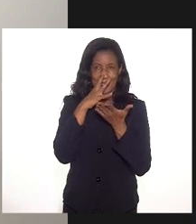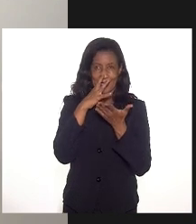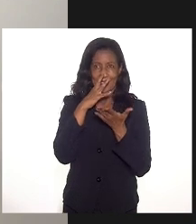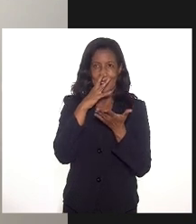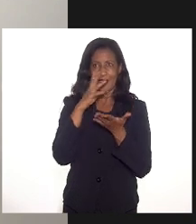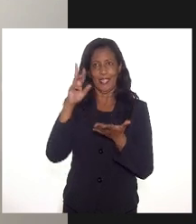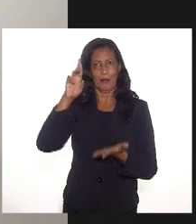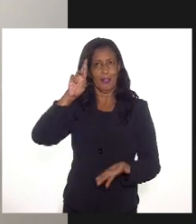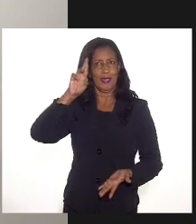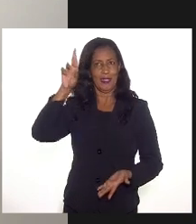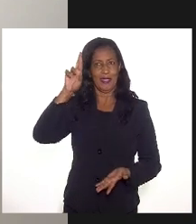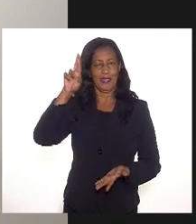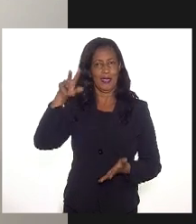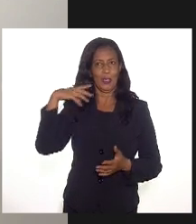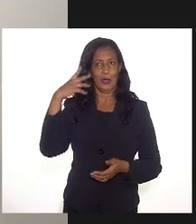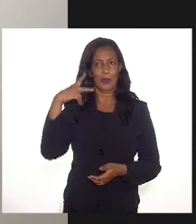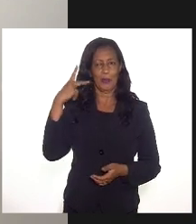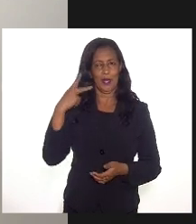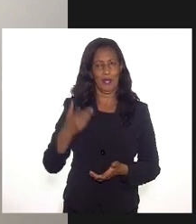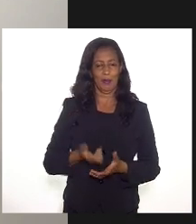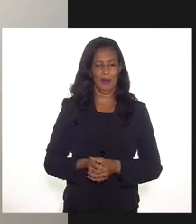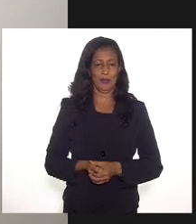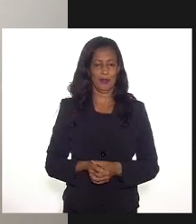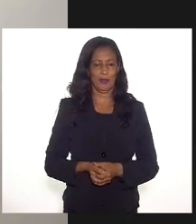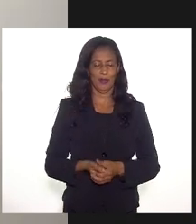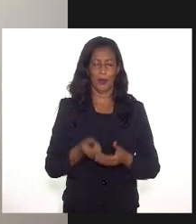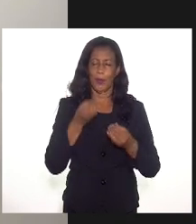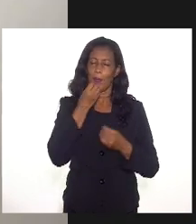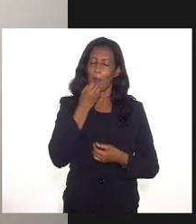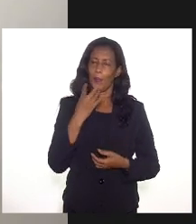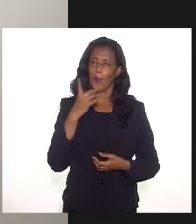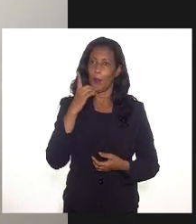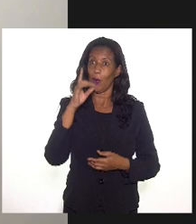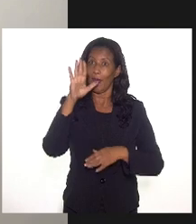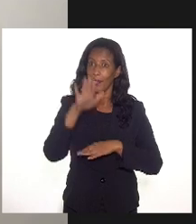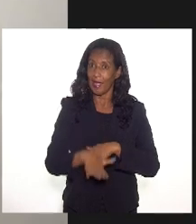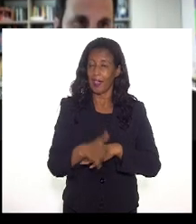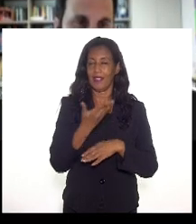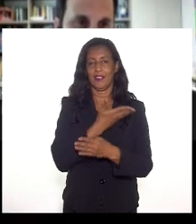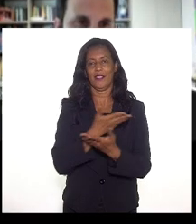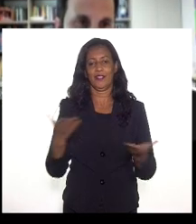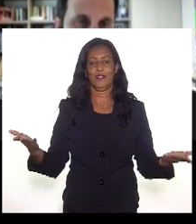no PDT nesse parlamento. Um bom dia para todos vocês. Na verdade, uma boa tarde.